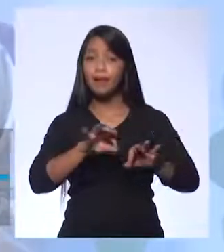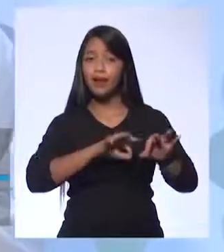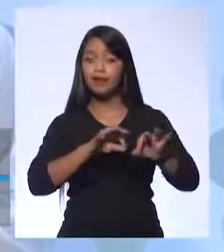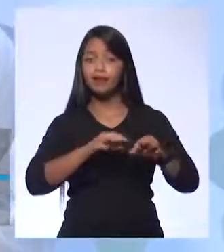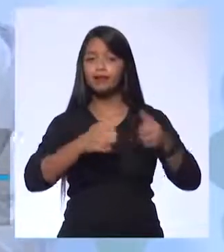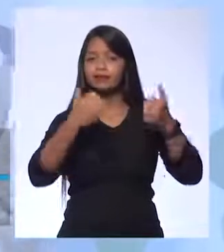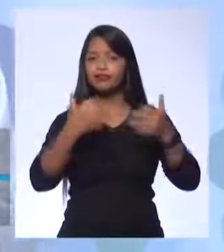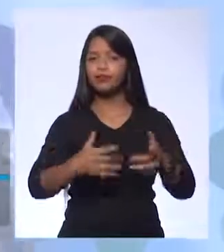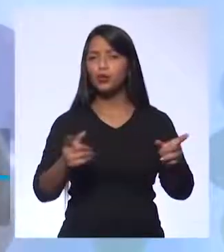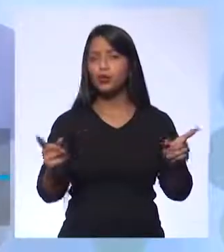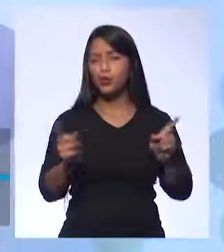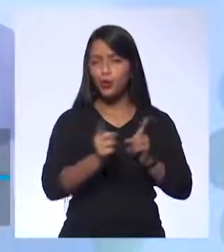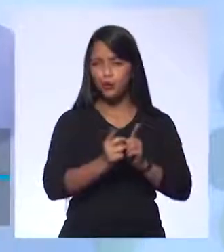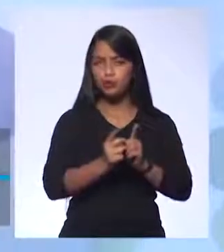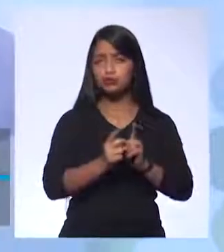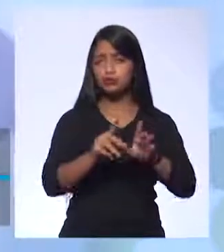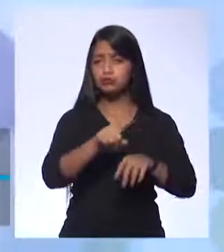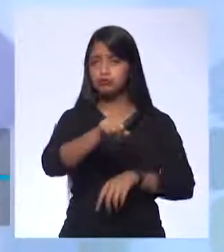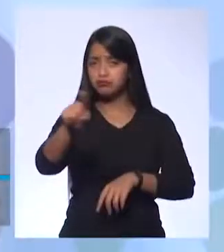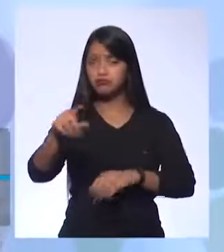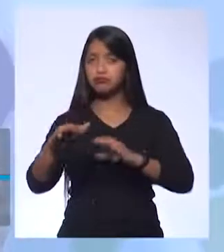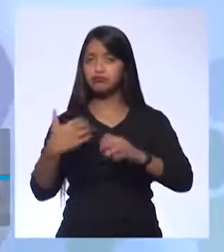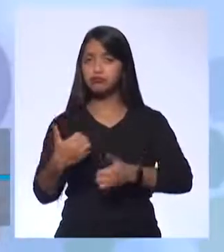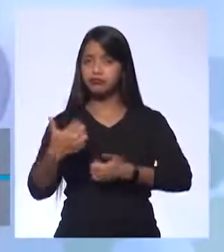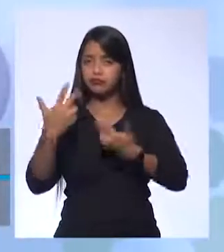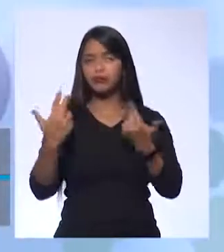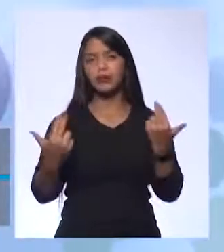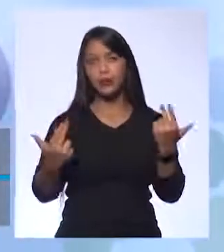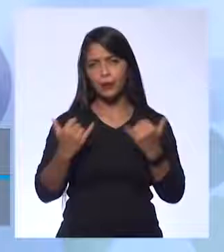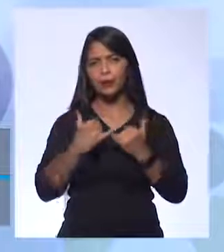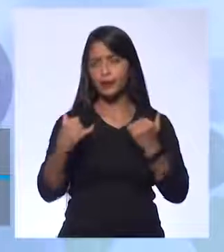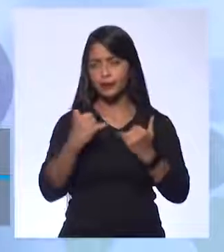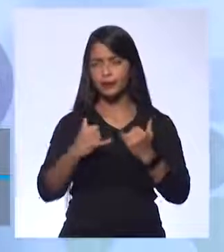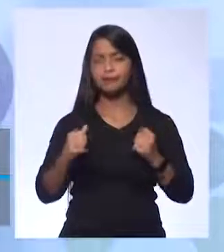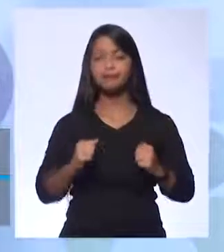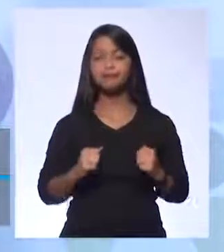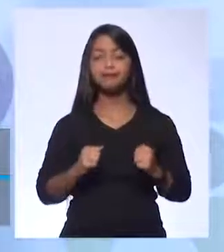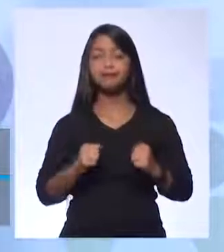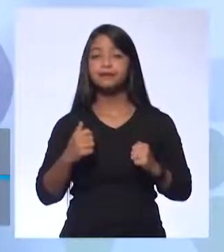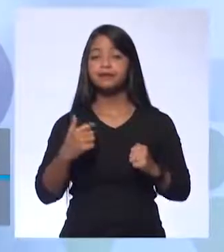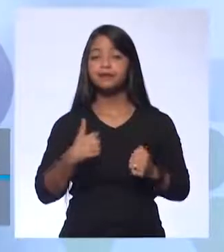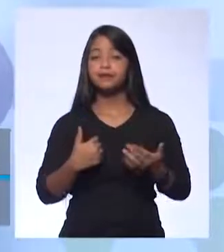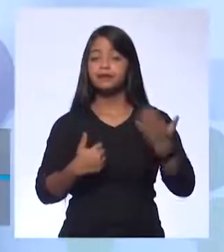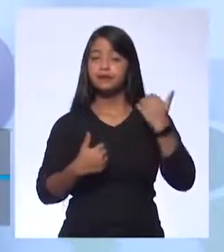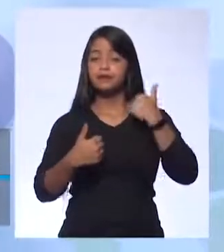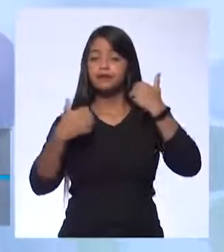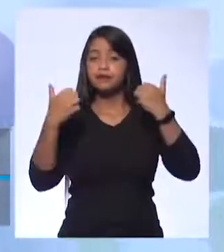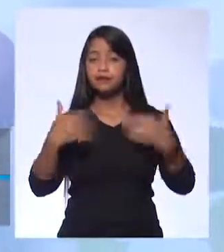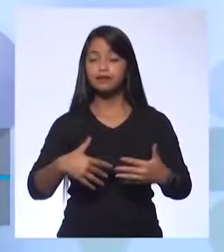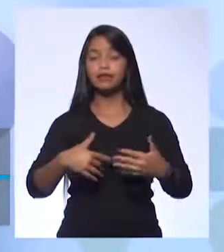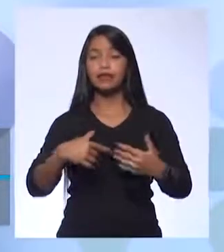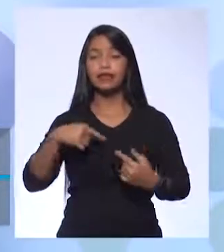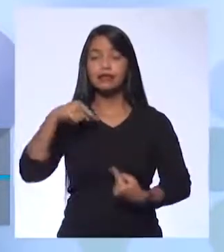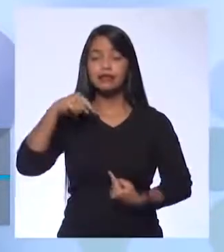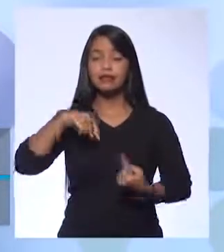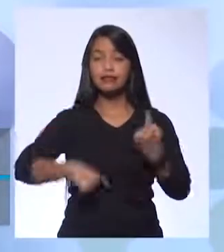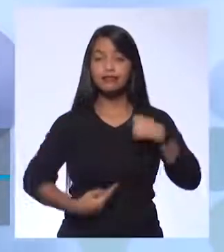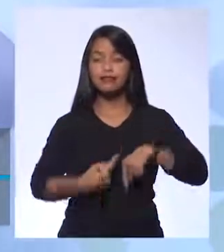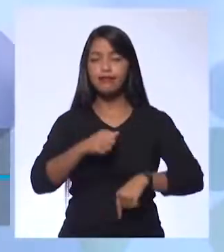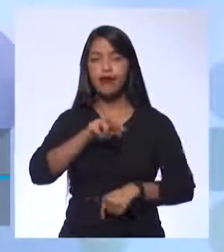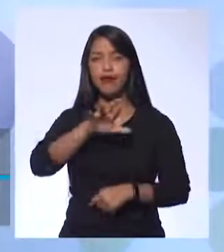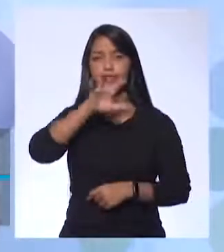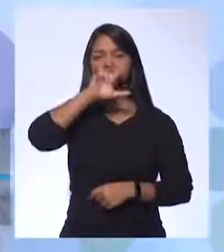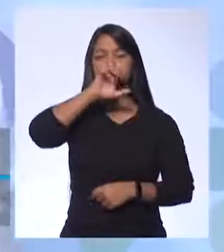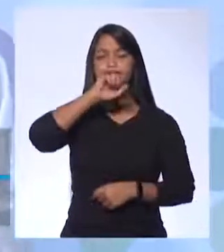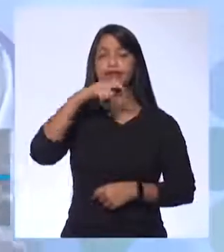aqui, mas não foge muito do que vocês falaram aí. Eu havia falado como interage, então, o sistema respiratório com o sistema